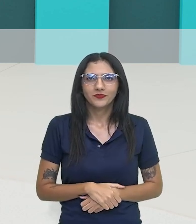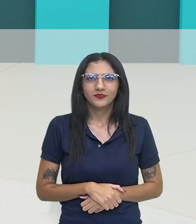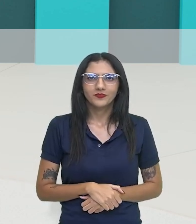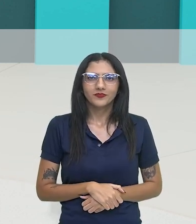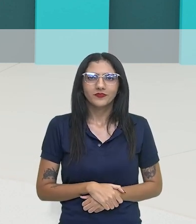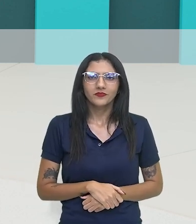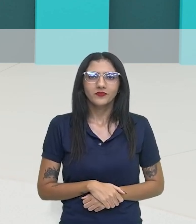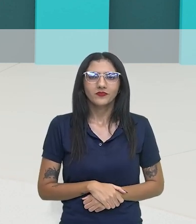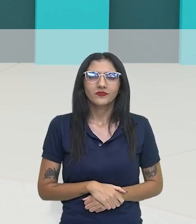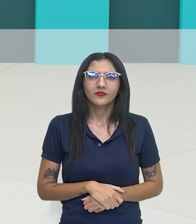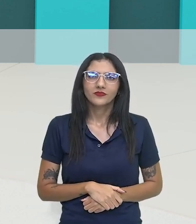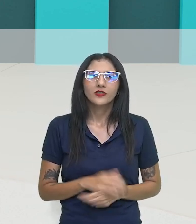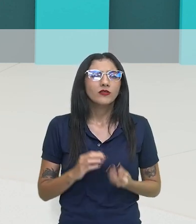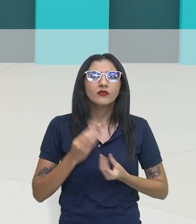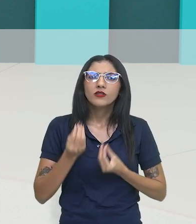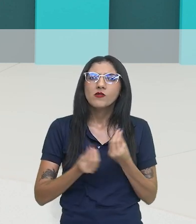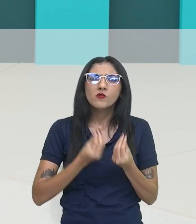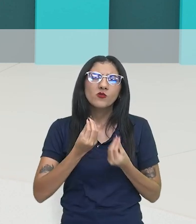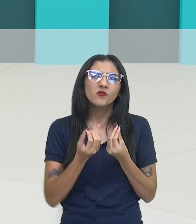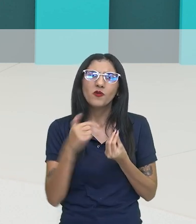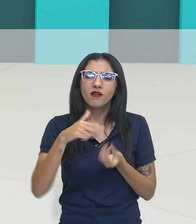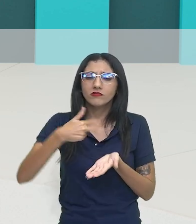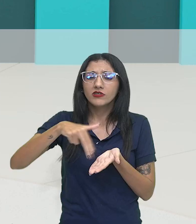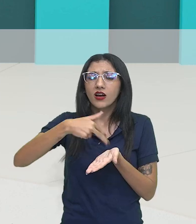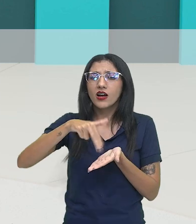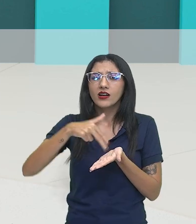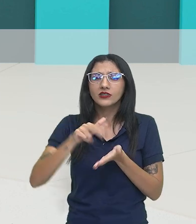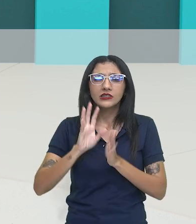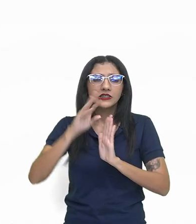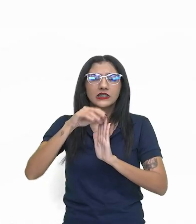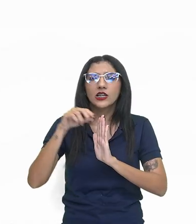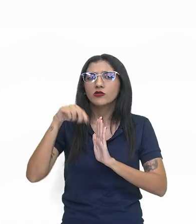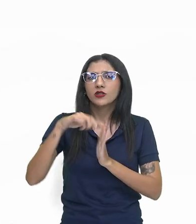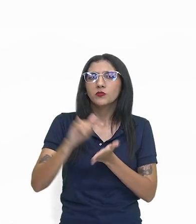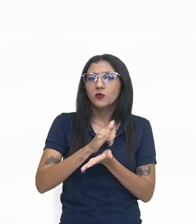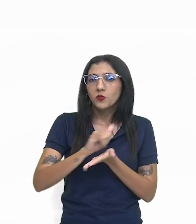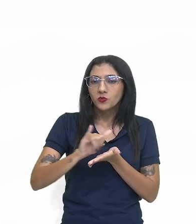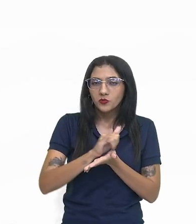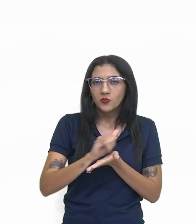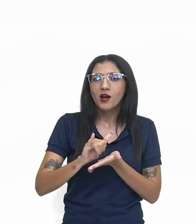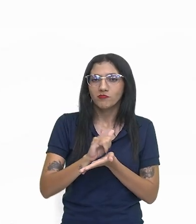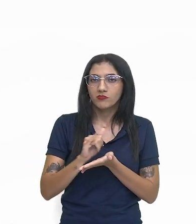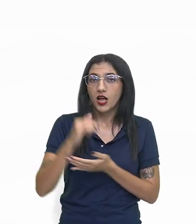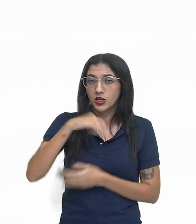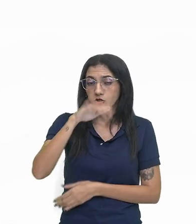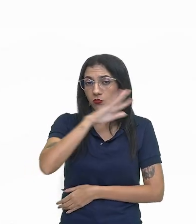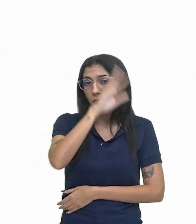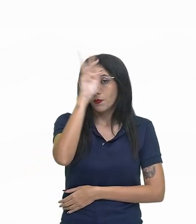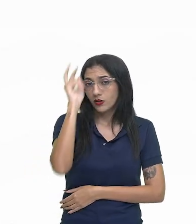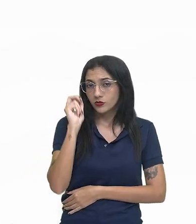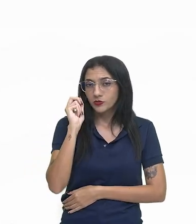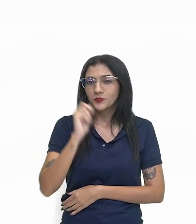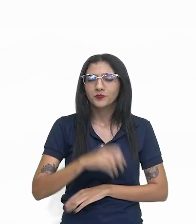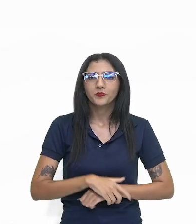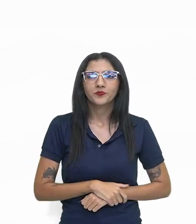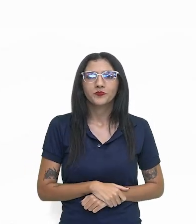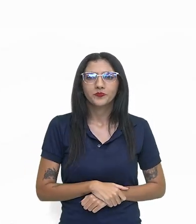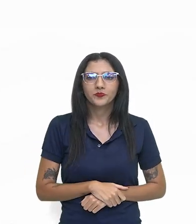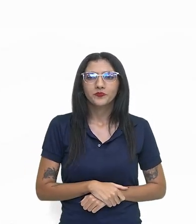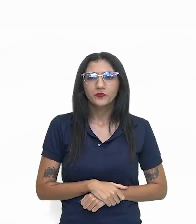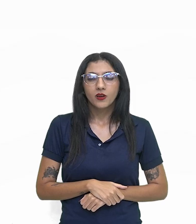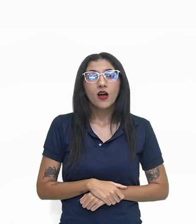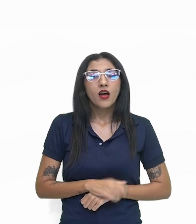Então, como é que se dá a dança, né, no boi bumbá? Trazendo aqui para o nosso Amazonas. É uma dança que vai